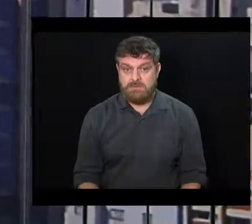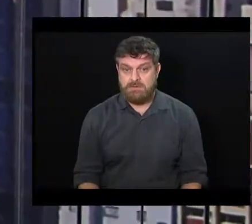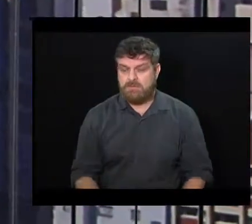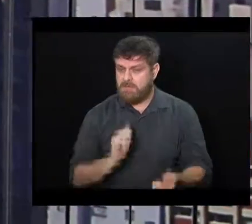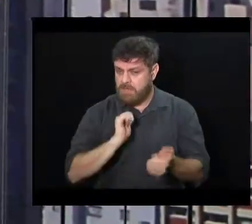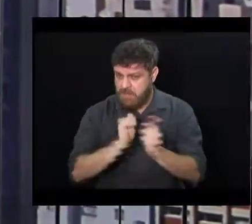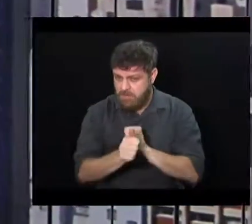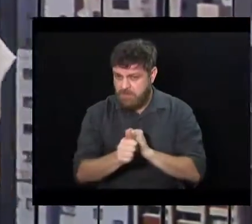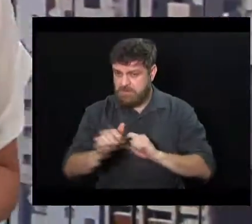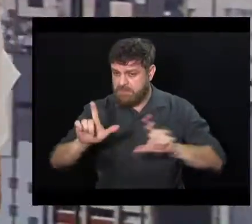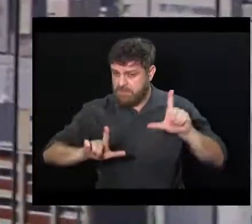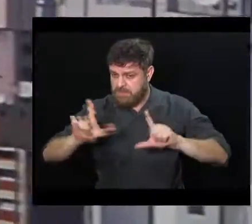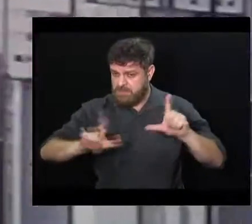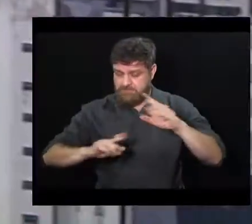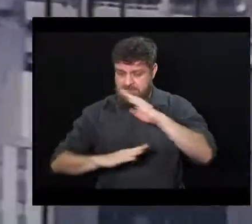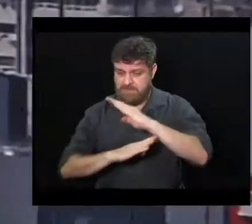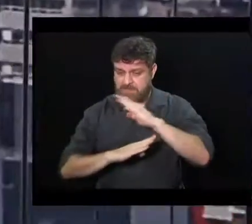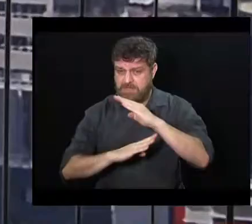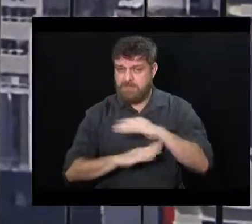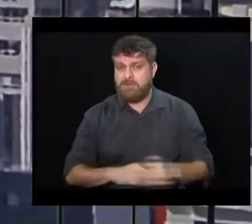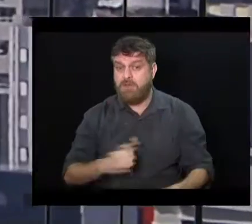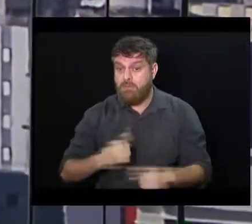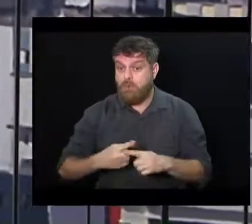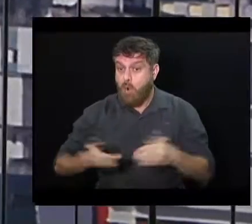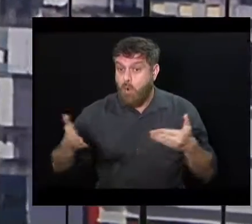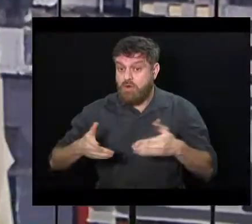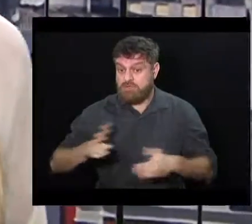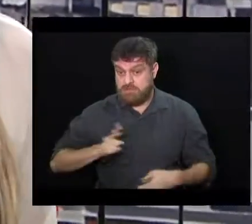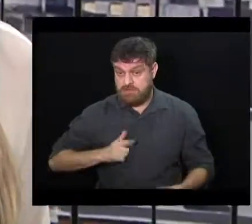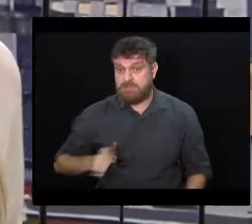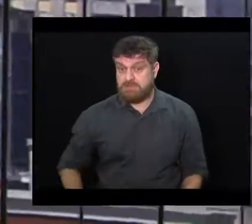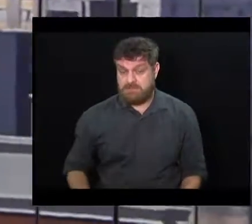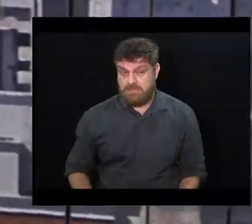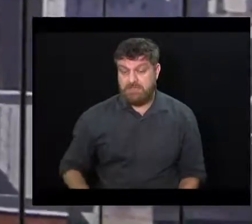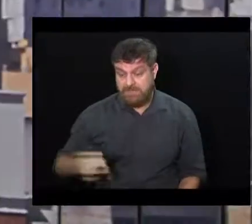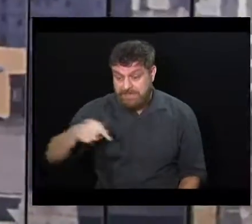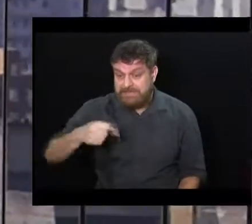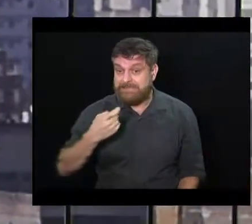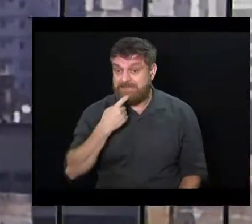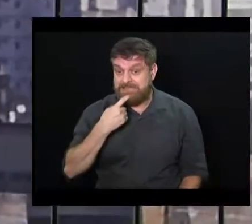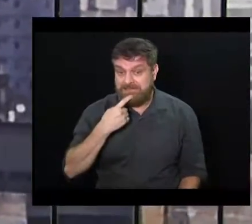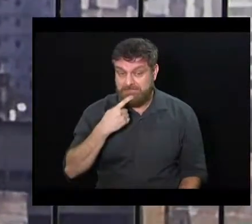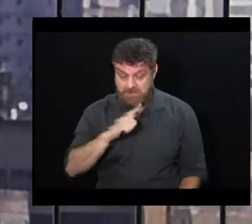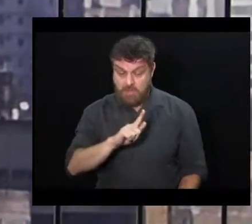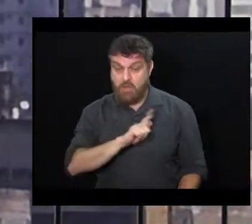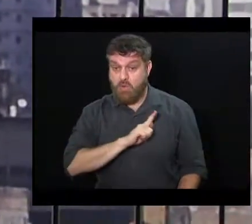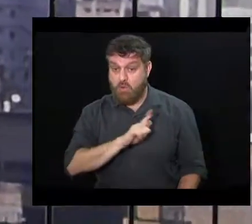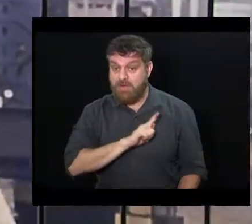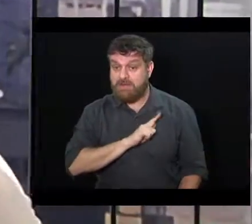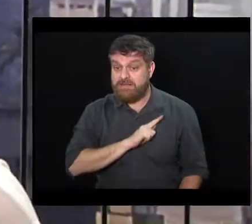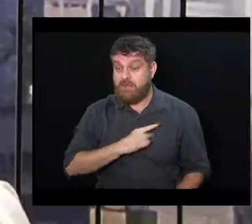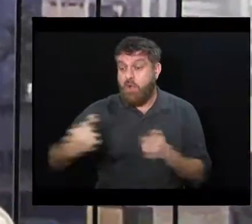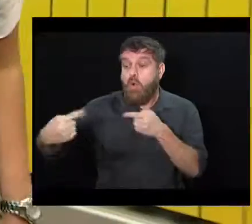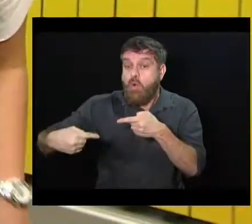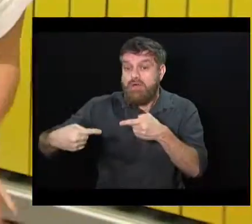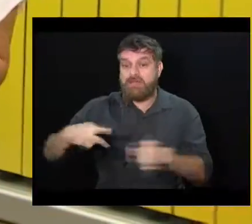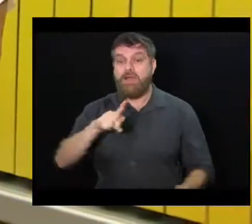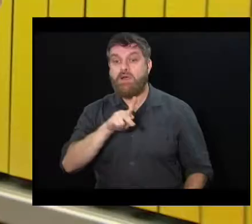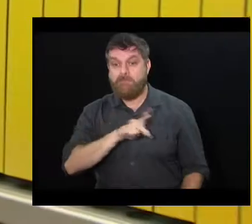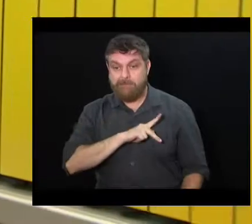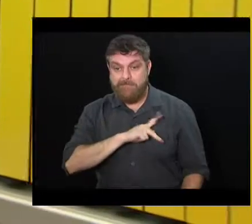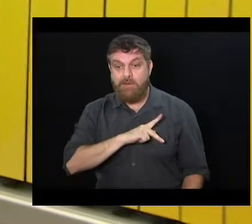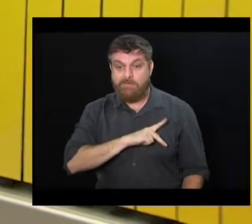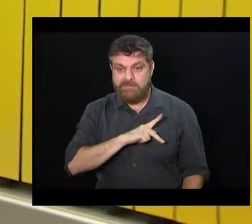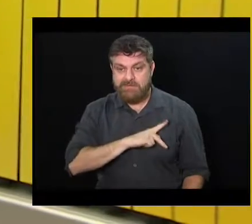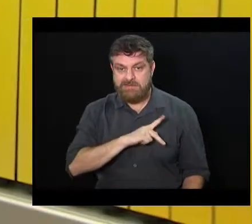Esporte aqui no Câmara Notícias, segunda edição, porque hoje tem jogão aqui em Campinas. O Guarani recebe o Palmeiras para